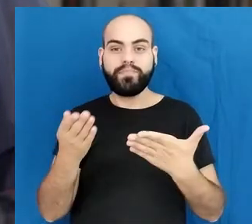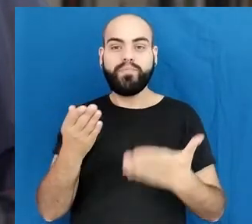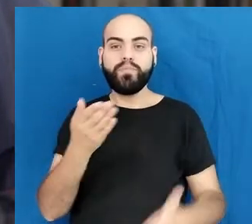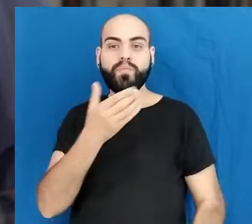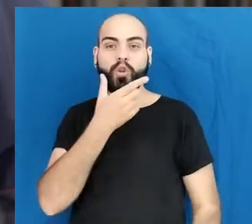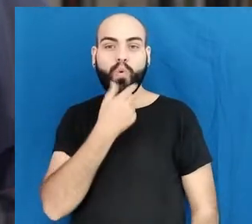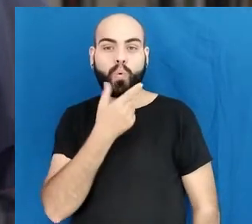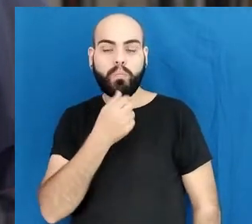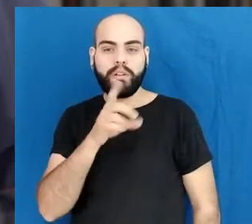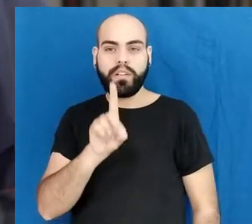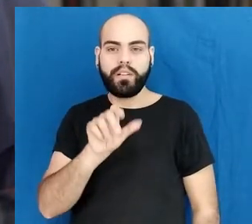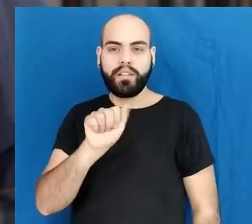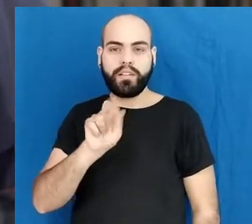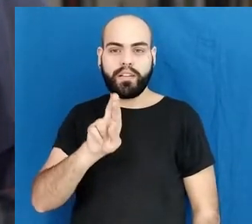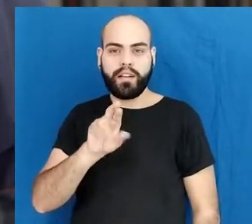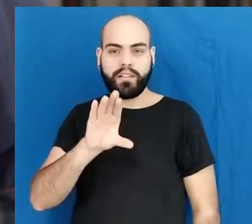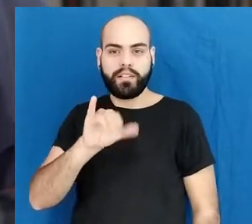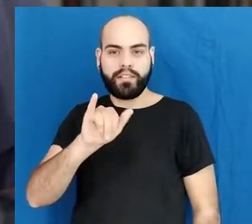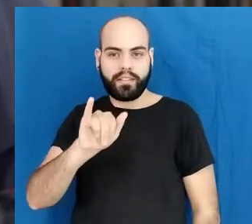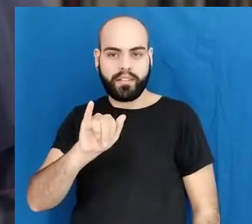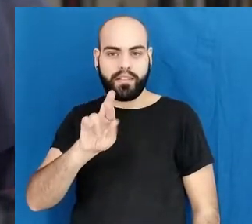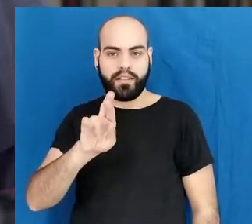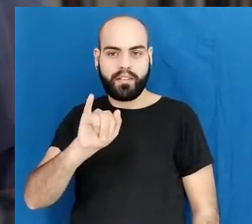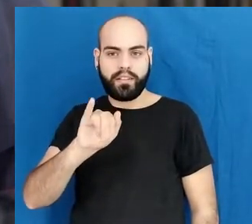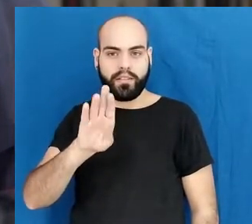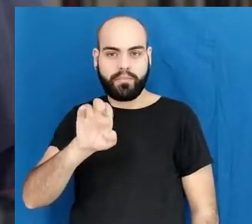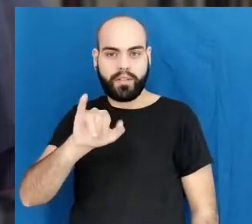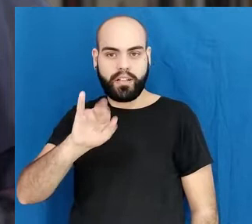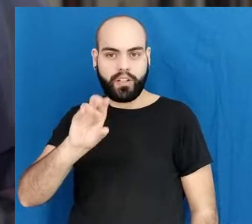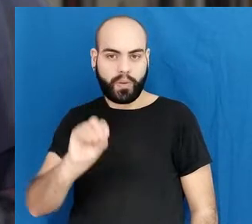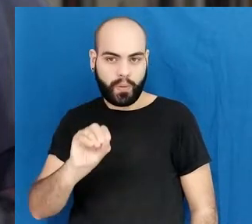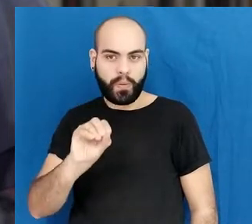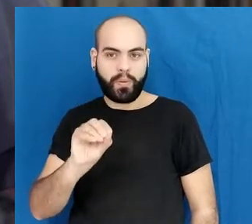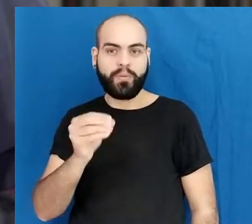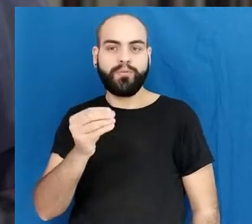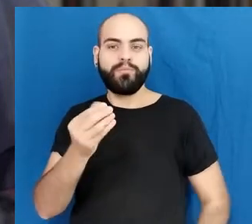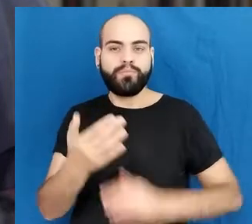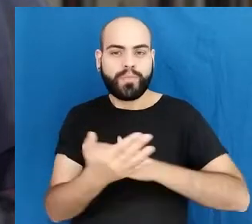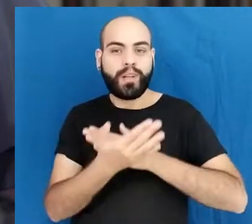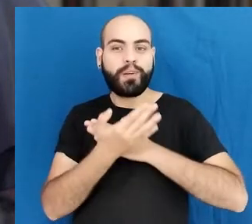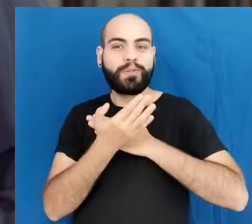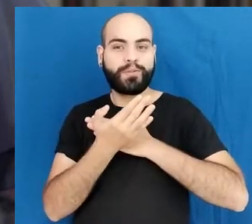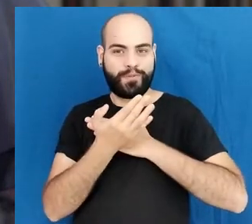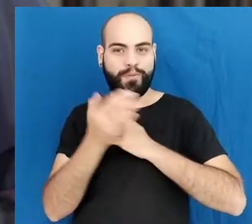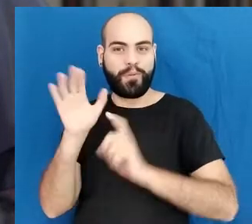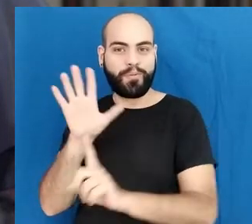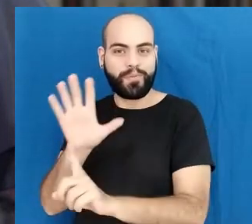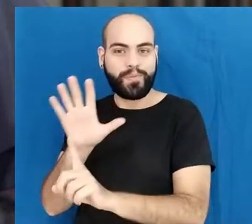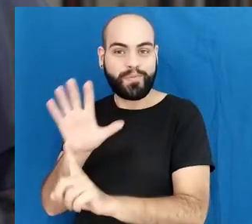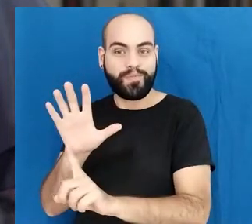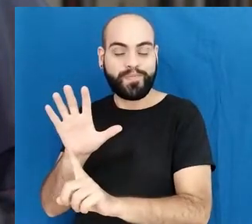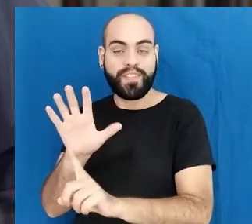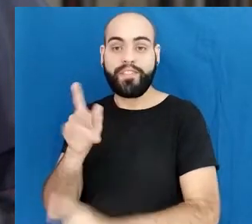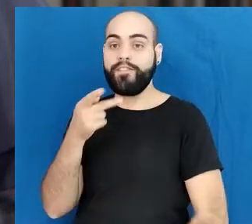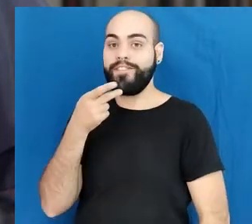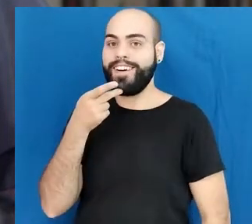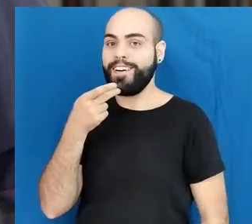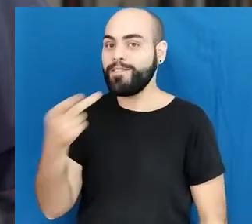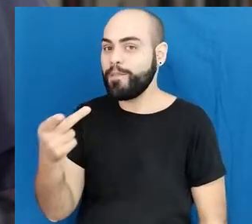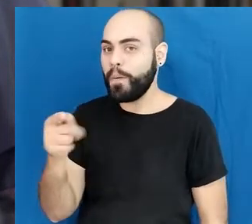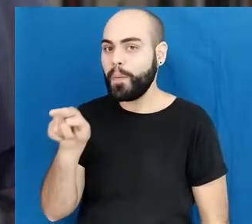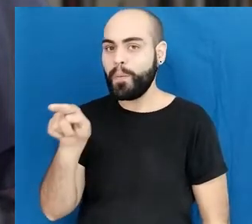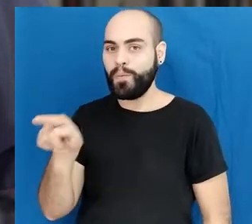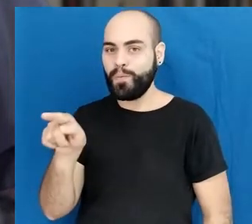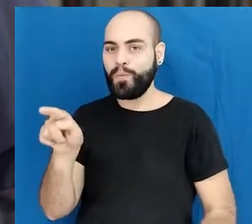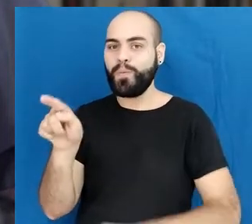capital. E o Darcy Ribeiro me ajudou muito nisso. O Darcy, num almoço na casa dele, falou, olha,